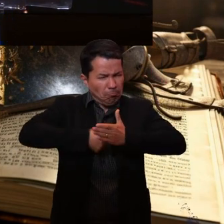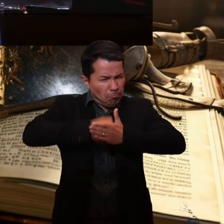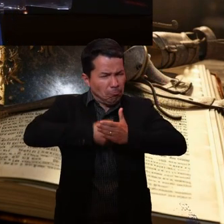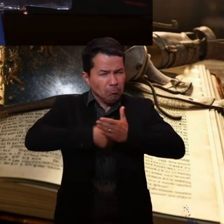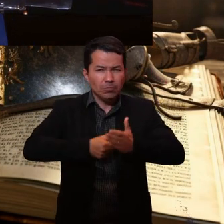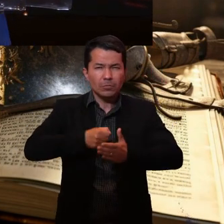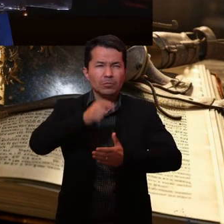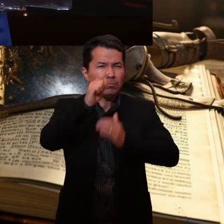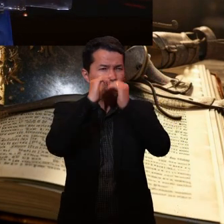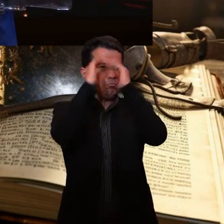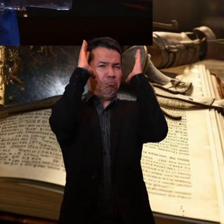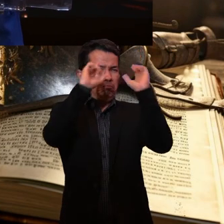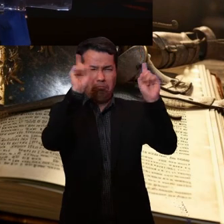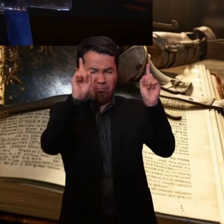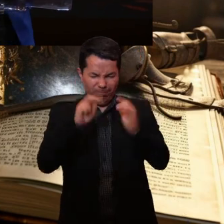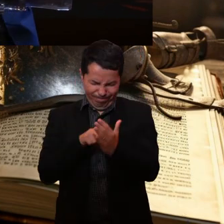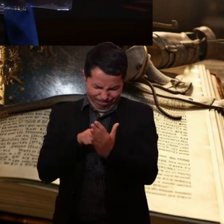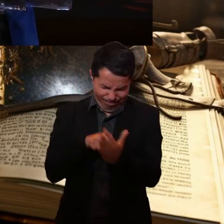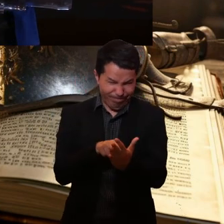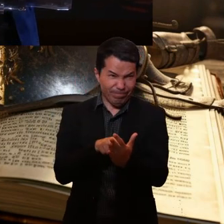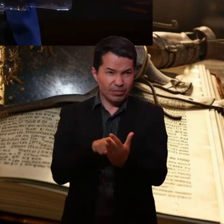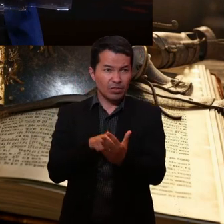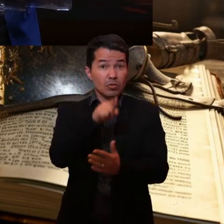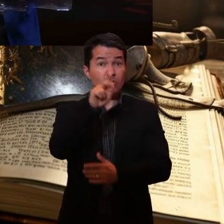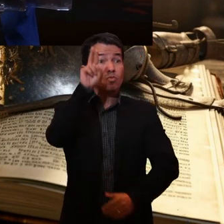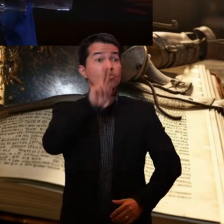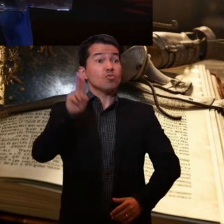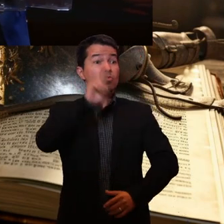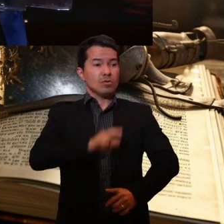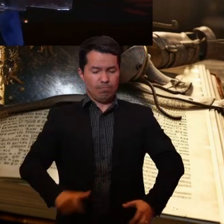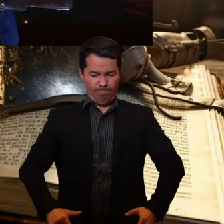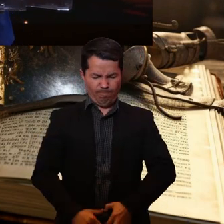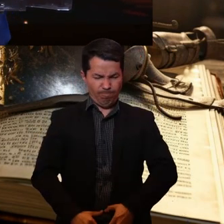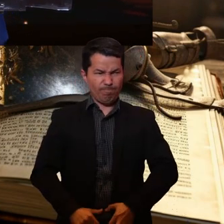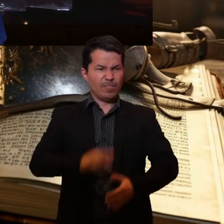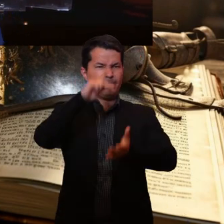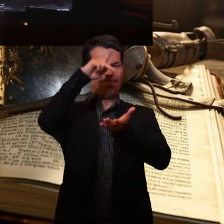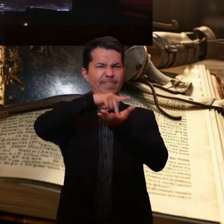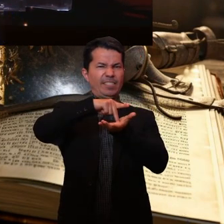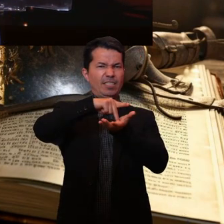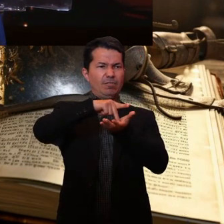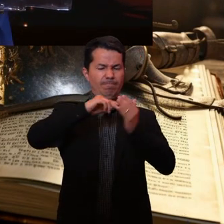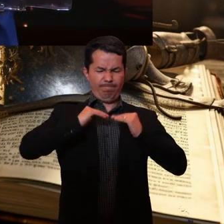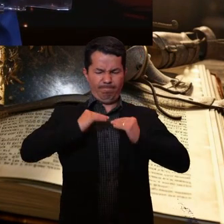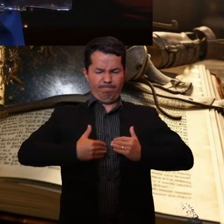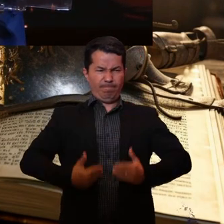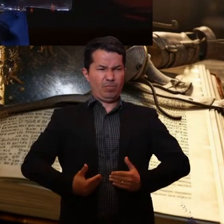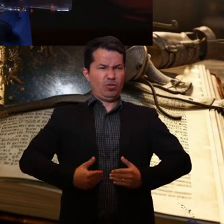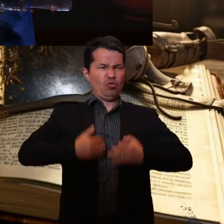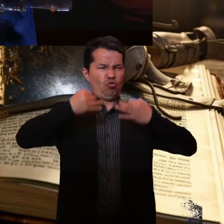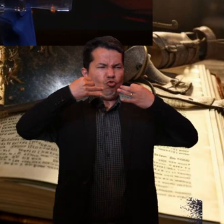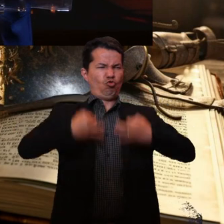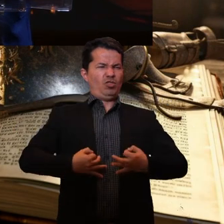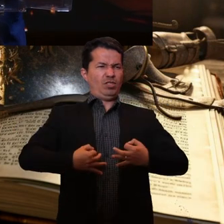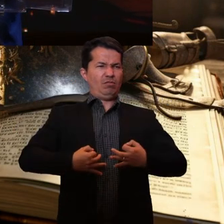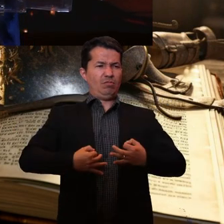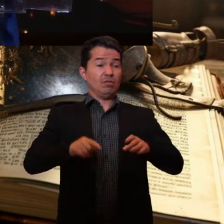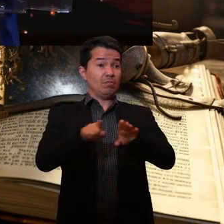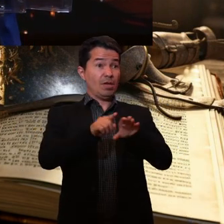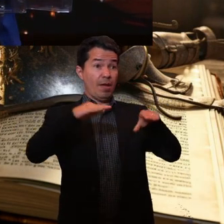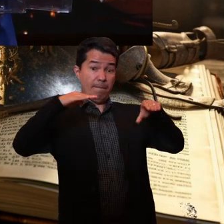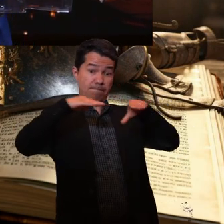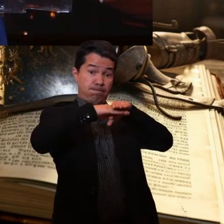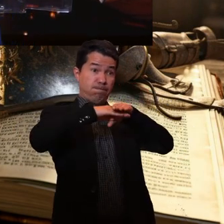firmes, cingindo-se com o cinto da verdade, vestindo a couraça da justiça e tendo os pés calçados